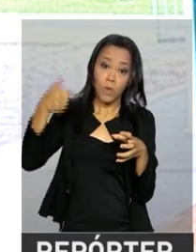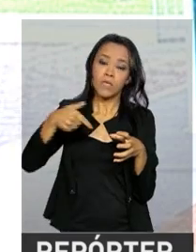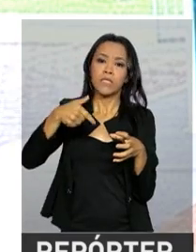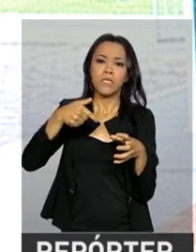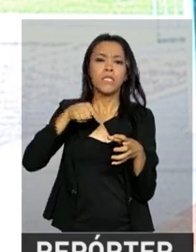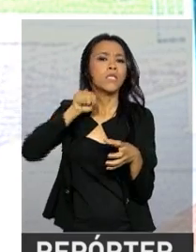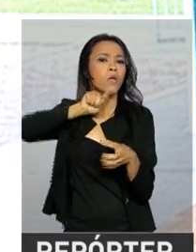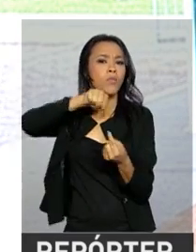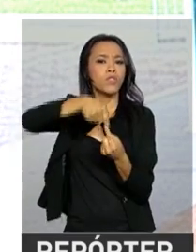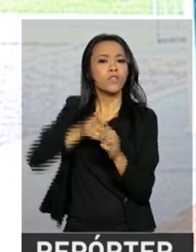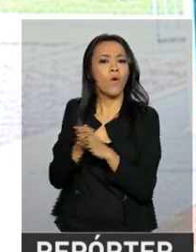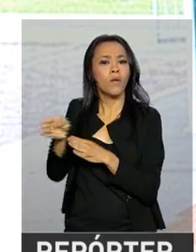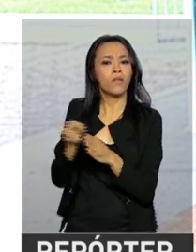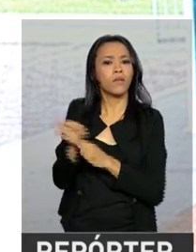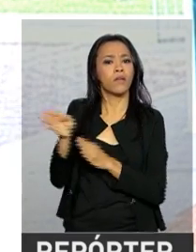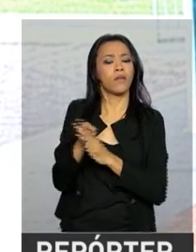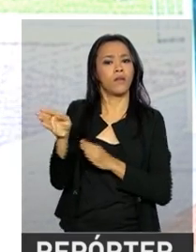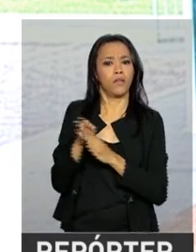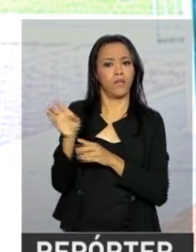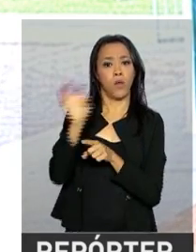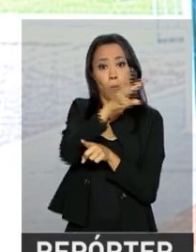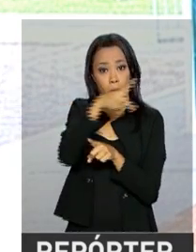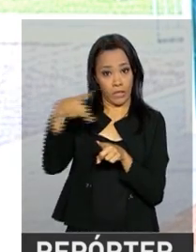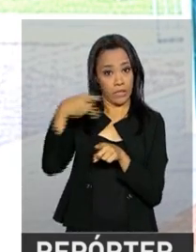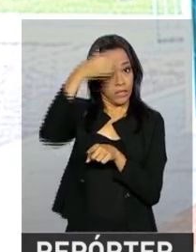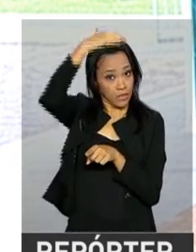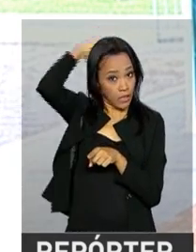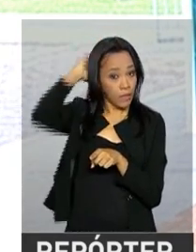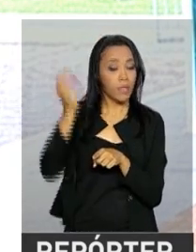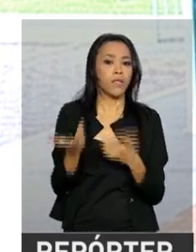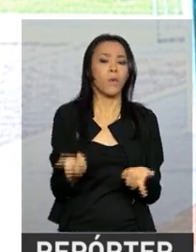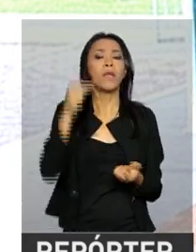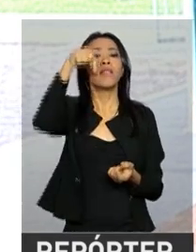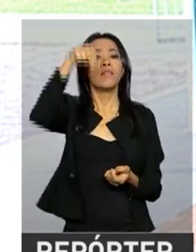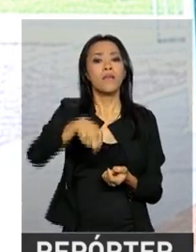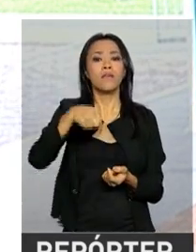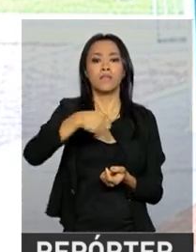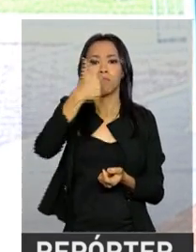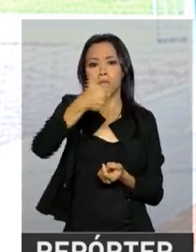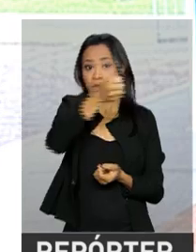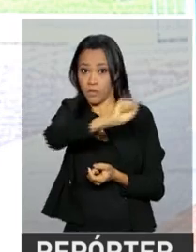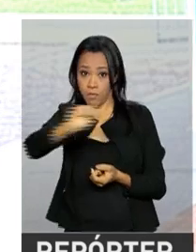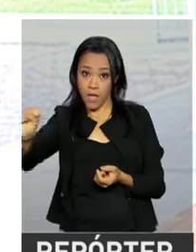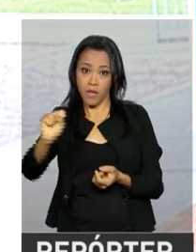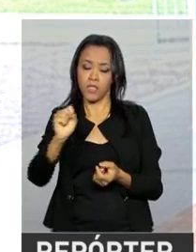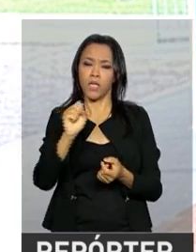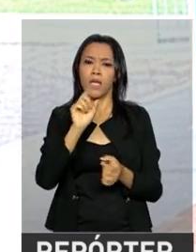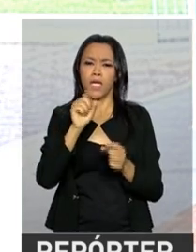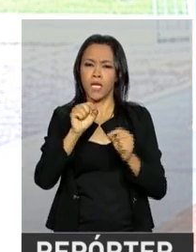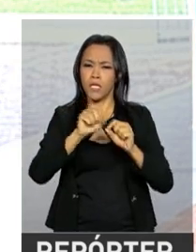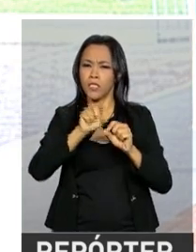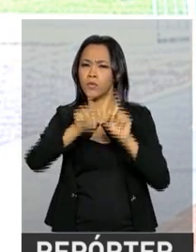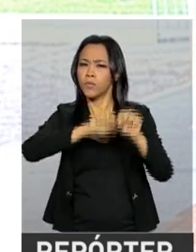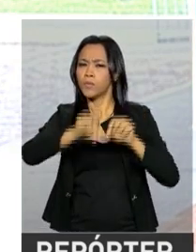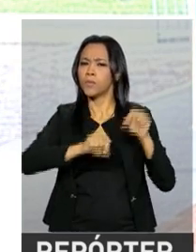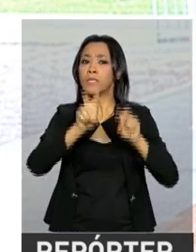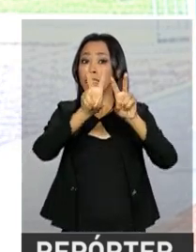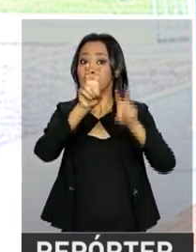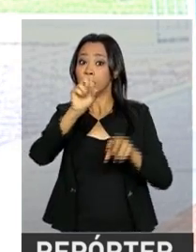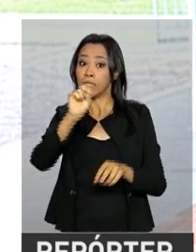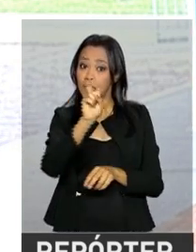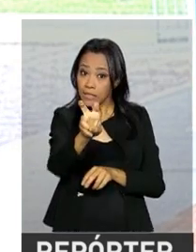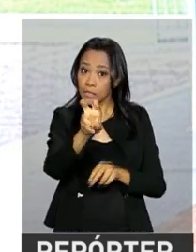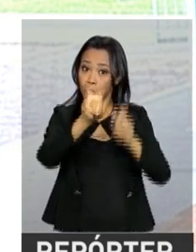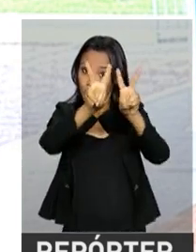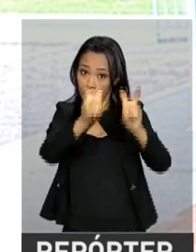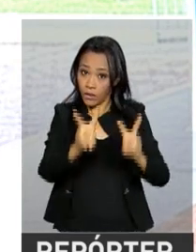assessoram então o presidente Michel Temer eh nesse primeiro semestre de 2017 o conselhão definiu cinco temas para grupos